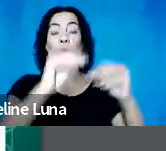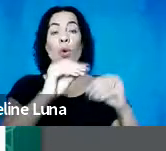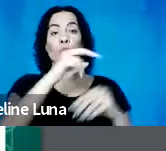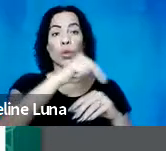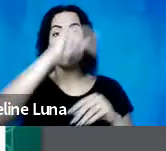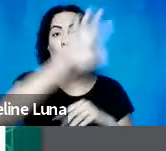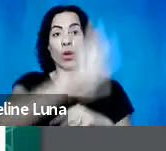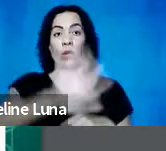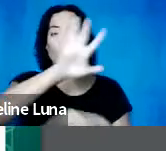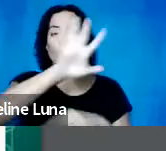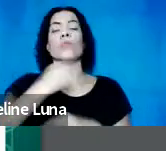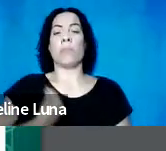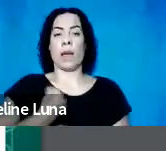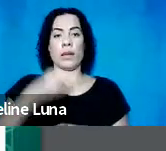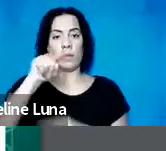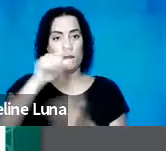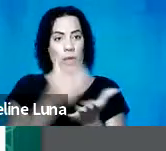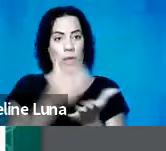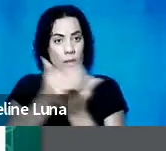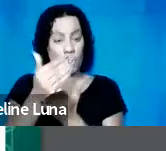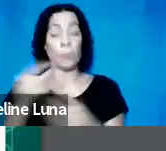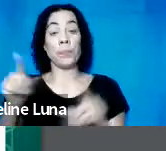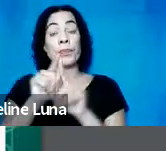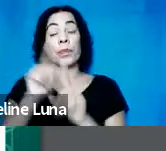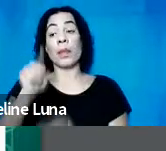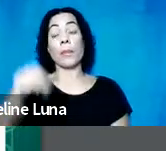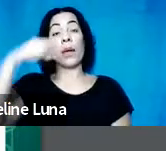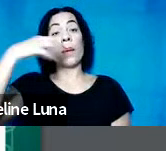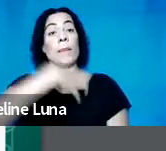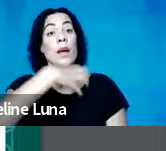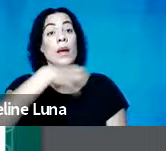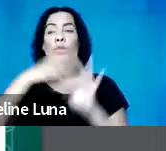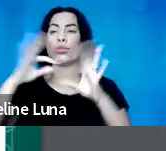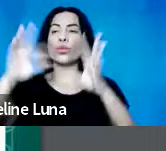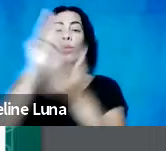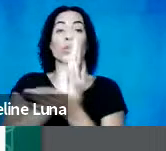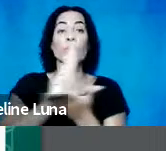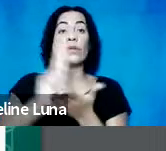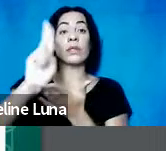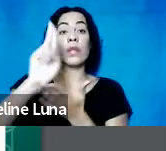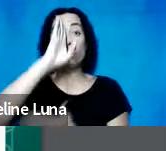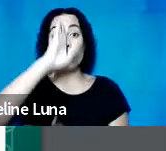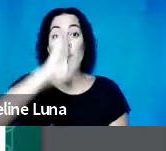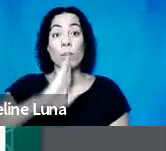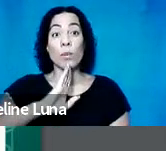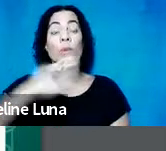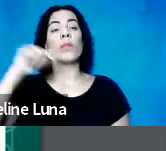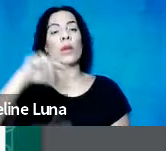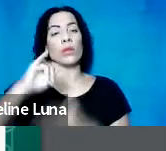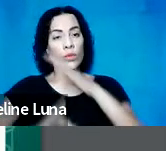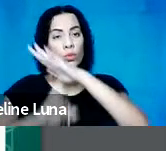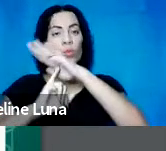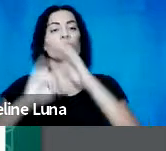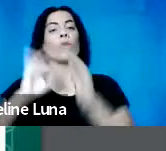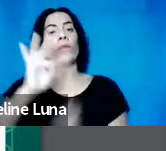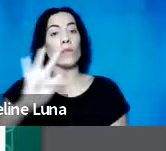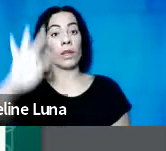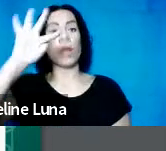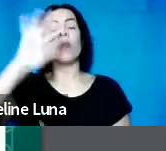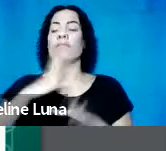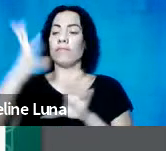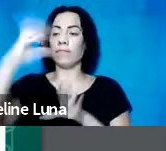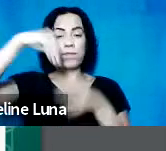dessa iniciativa. Na Bahia, todas as universidades públicas, né, institutos federais, estão